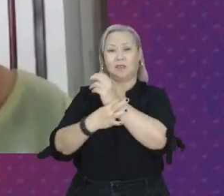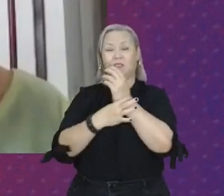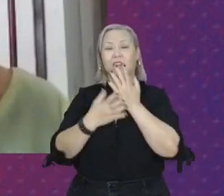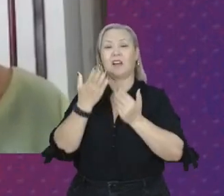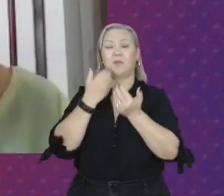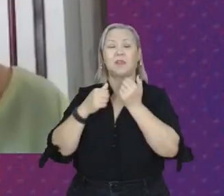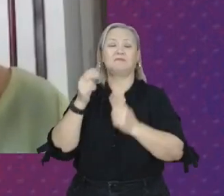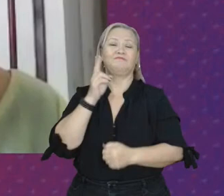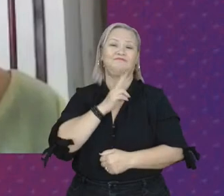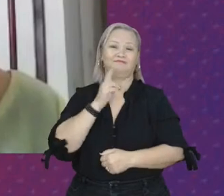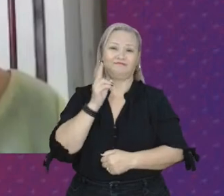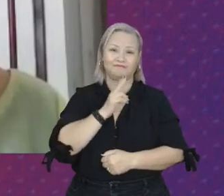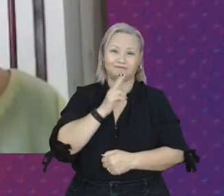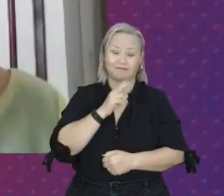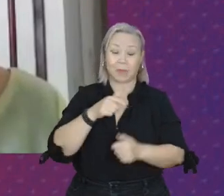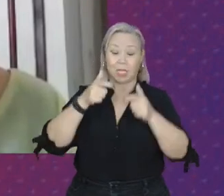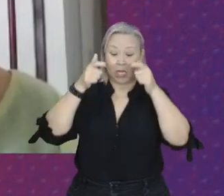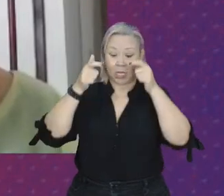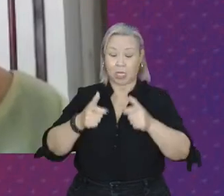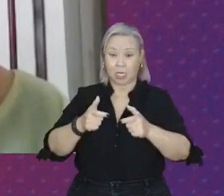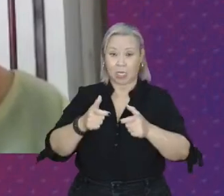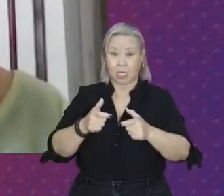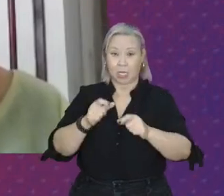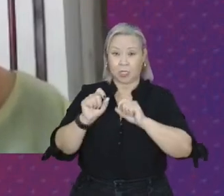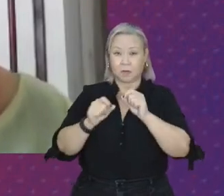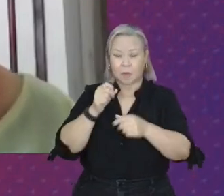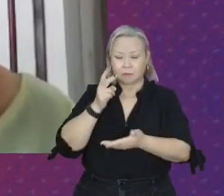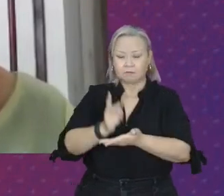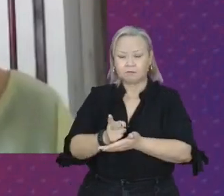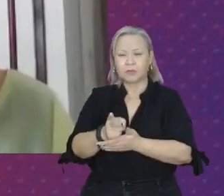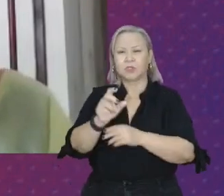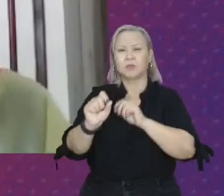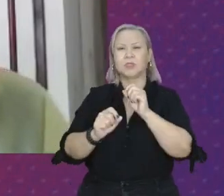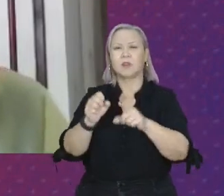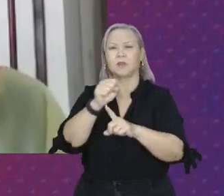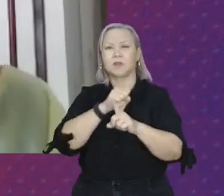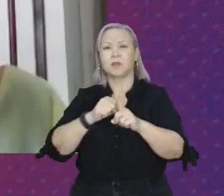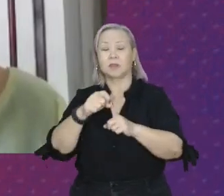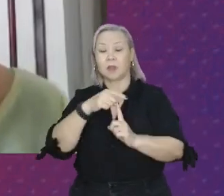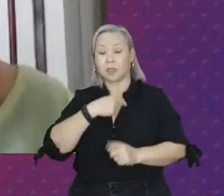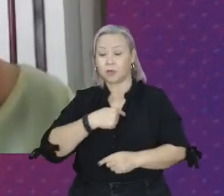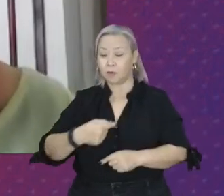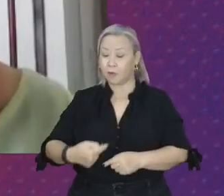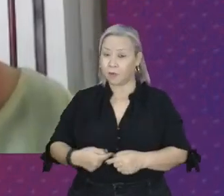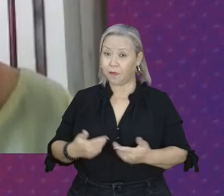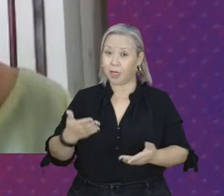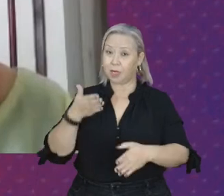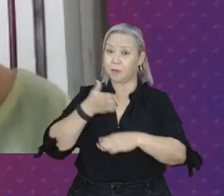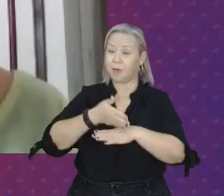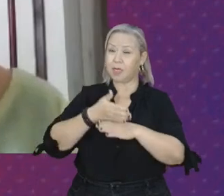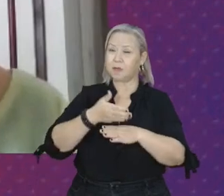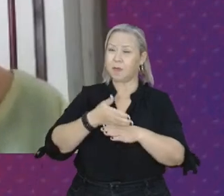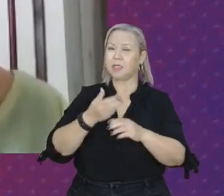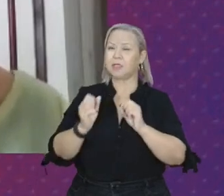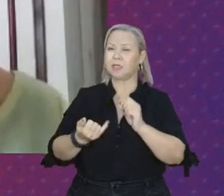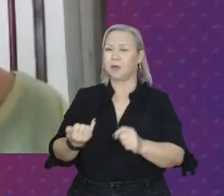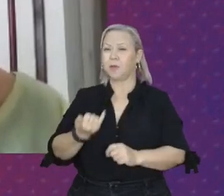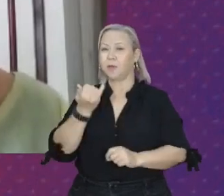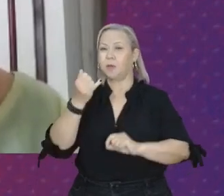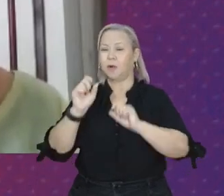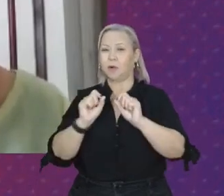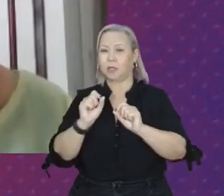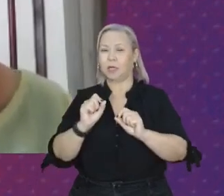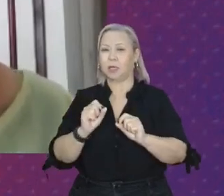Nutricional, um espaço de concertação entre sociedade e governo com uma participação significativa dos